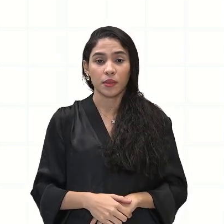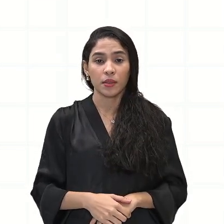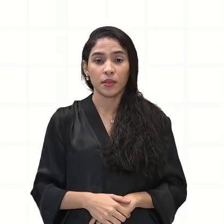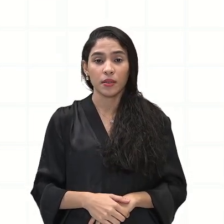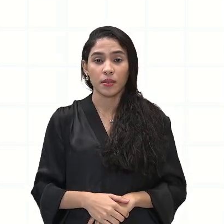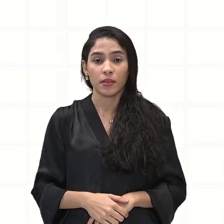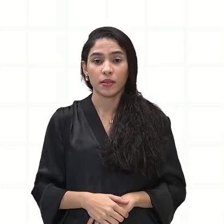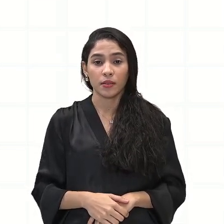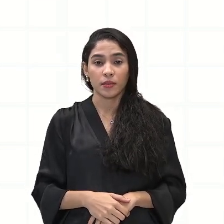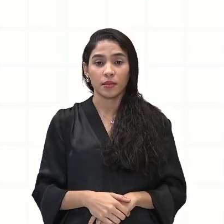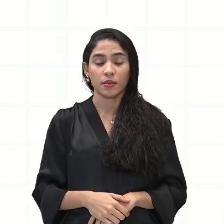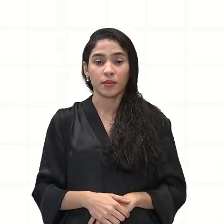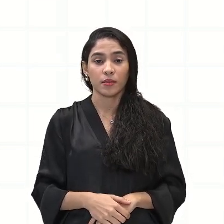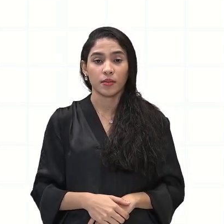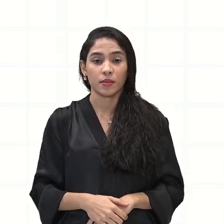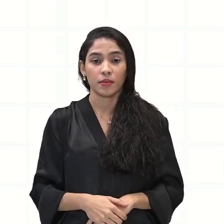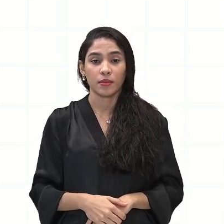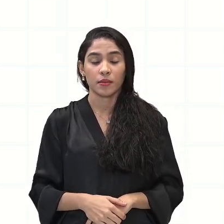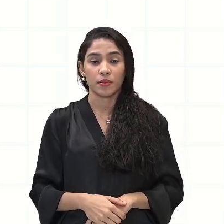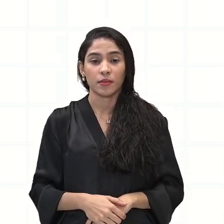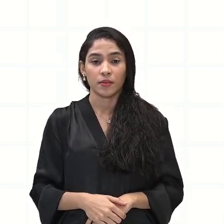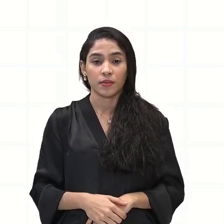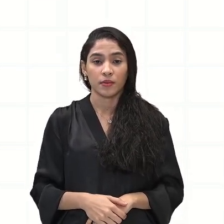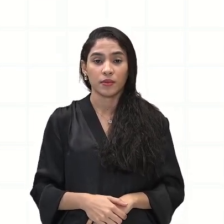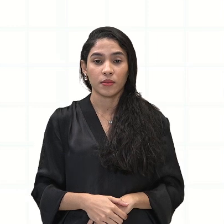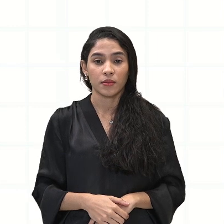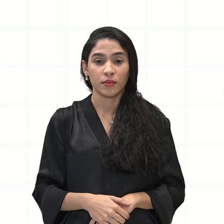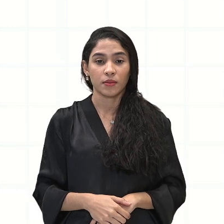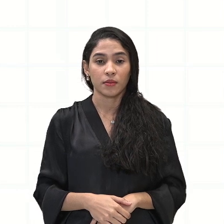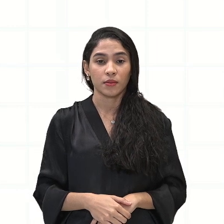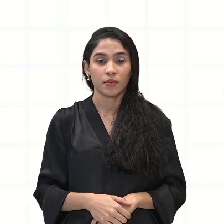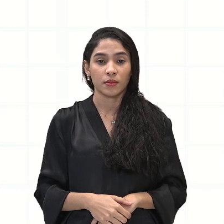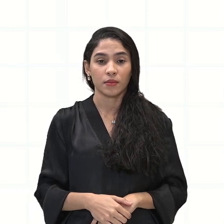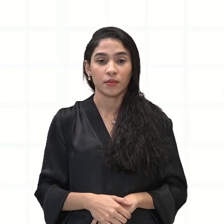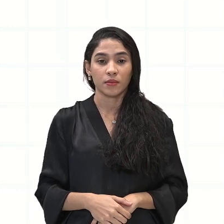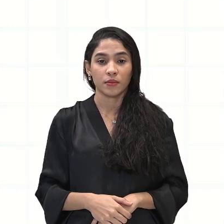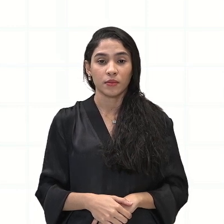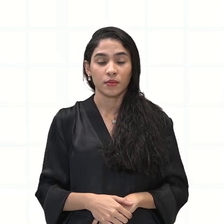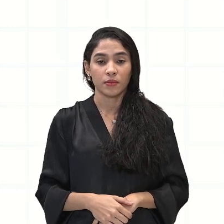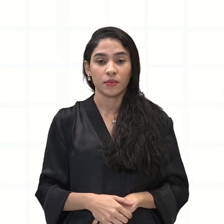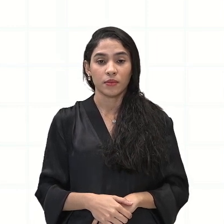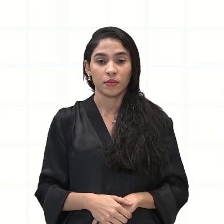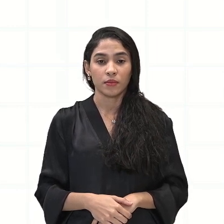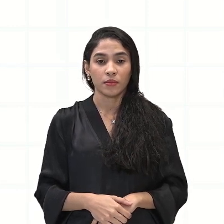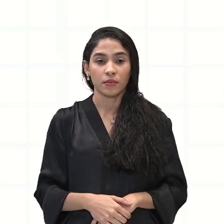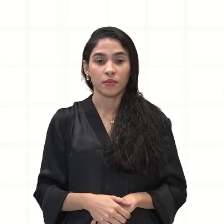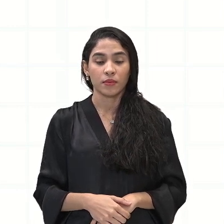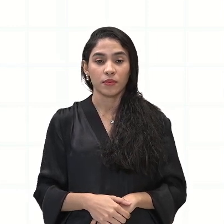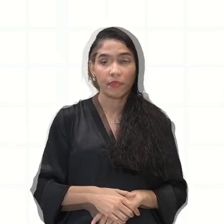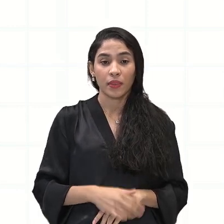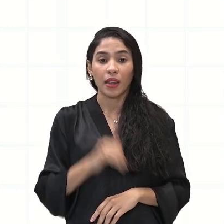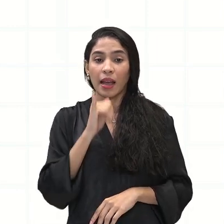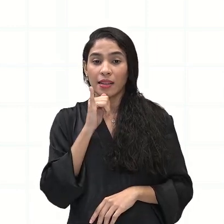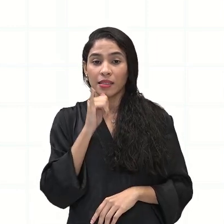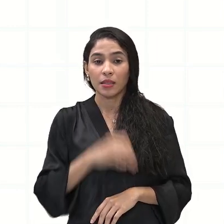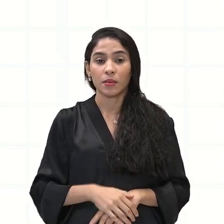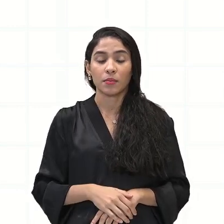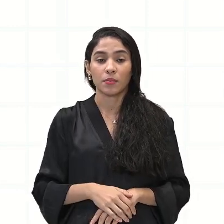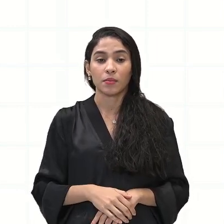contraditórias que se relacionam ao mesmo referente. Ou seja,